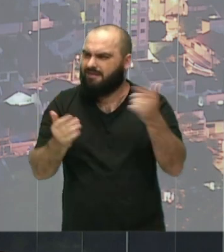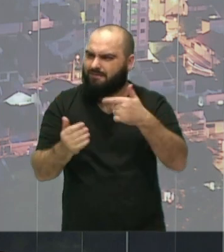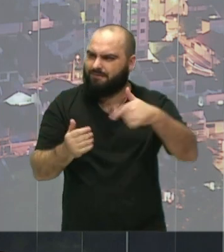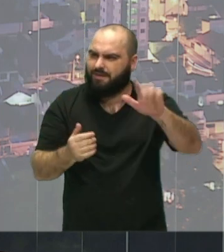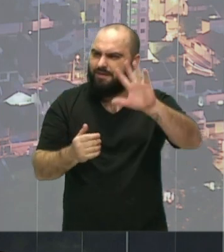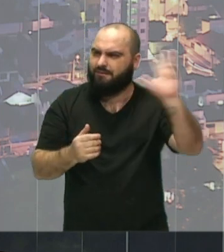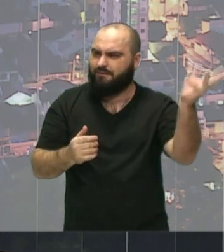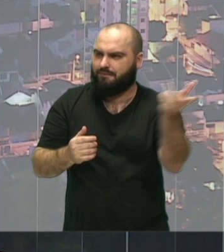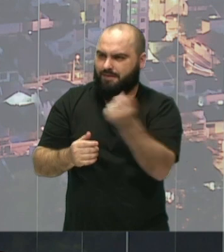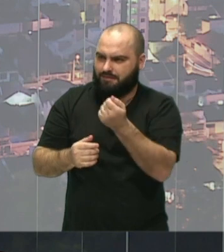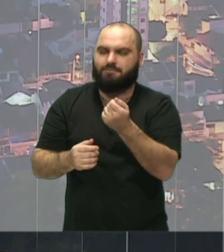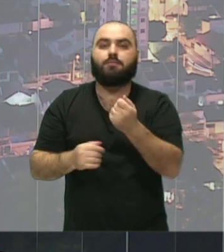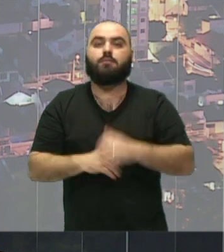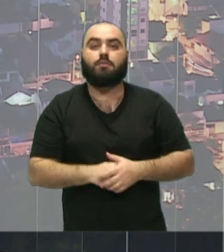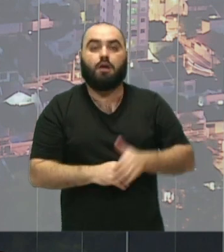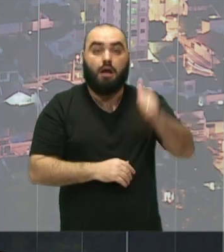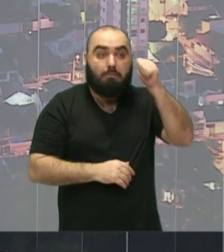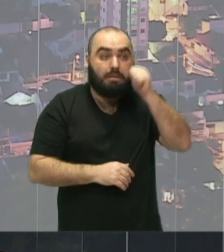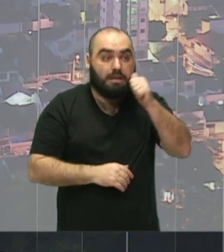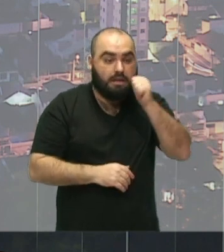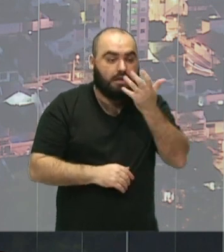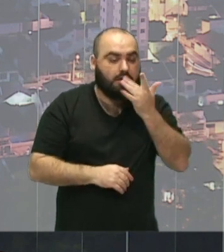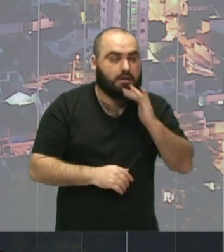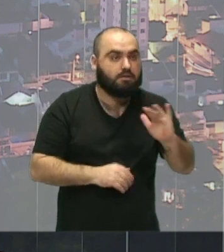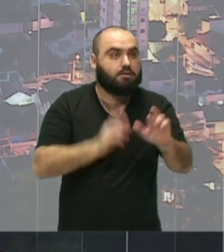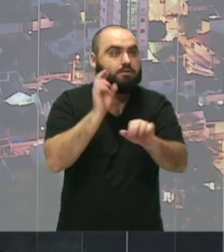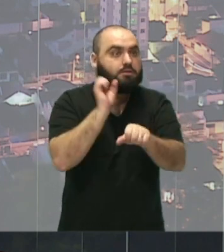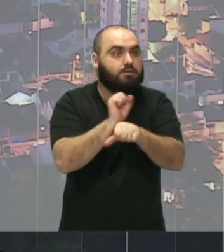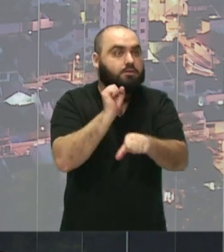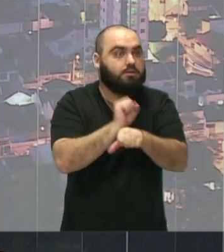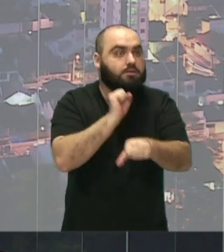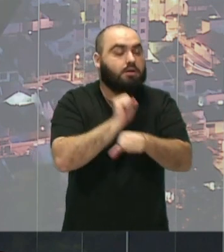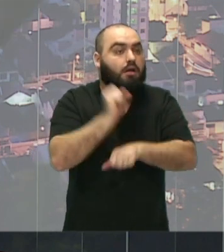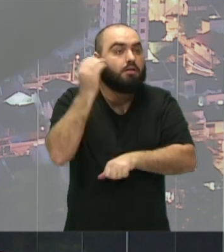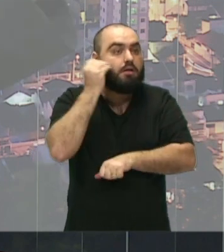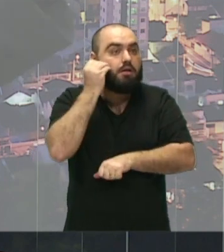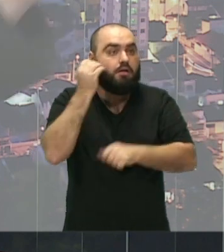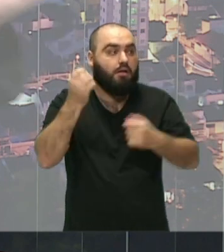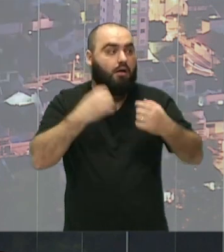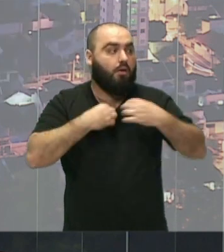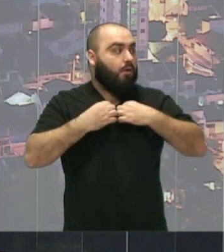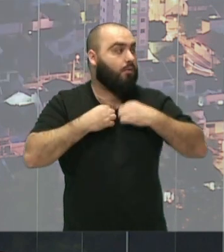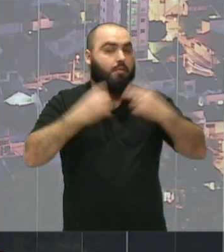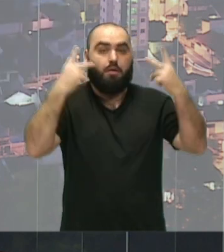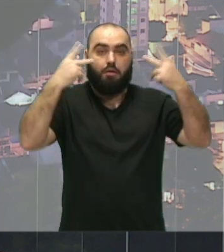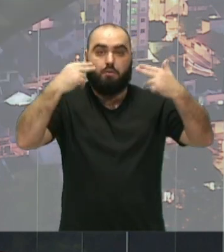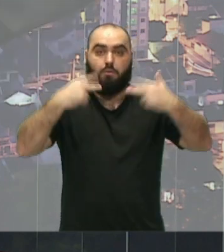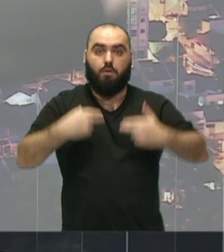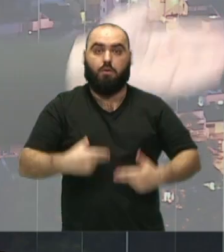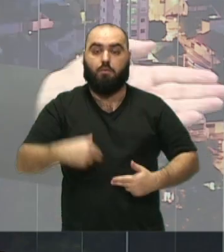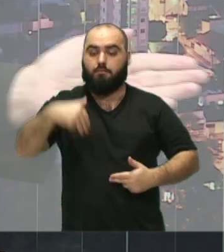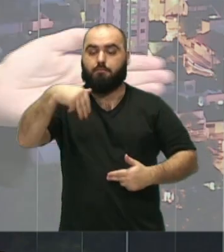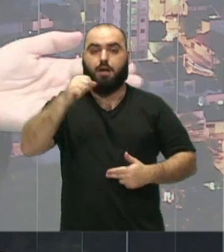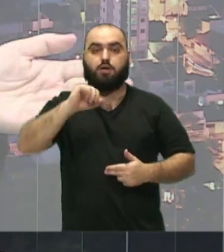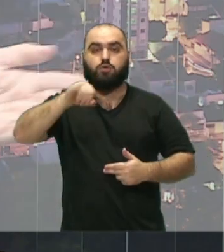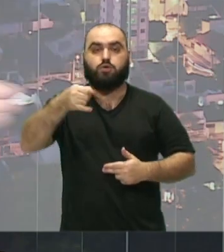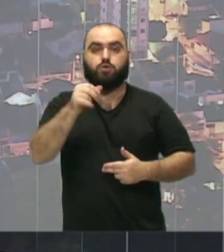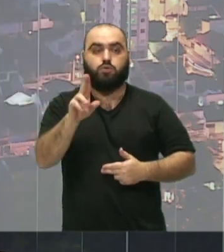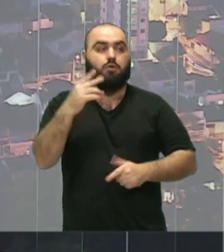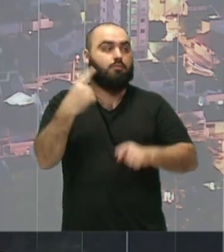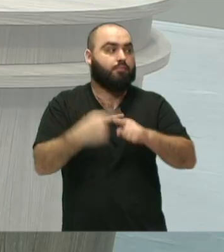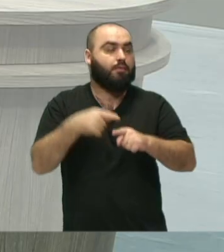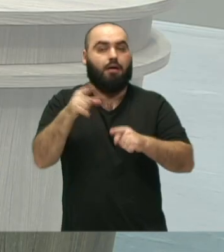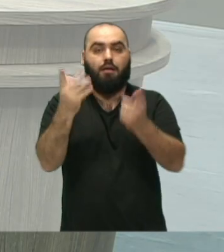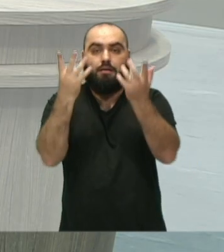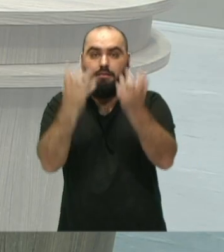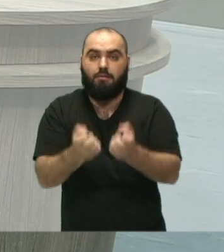dizia assim, que a menina esperava e ela tentava se vestir igual estava a Maju, porque ela queria ser a Maju. Sim. Né? E